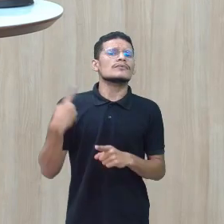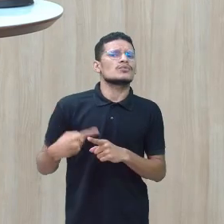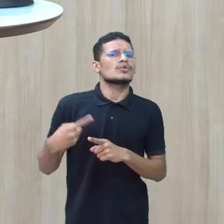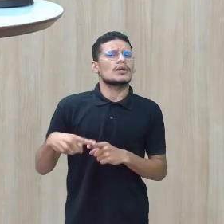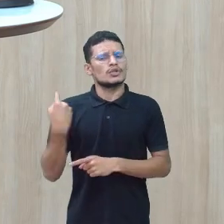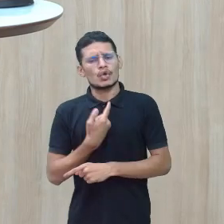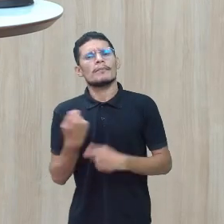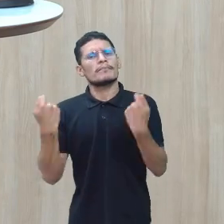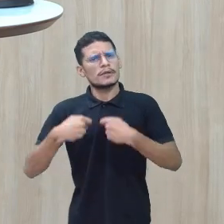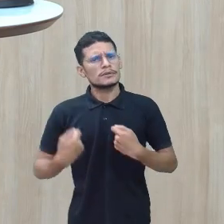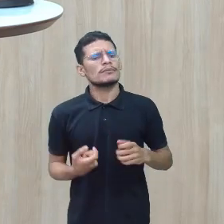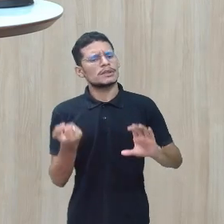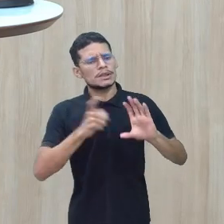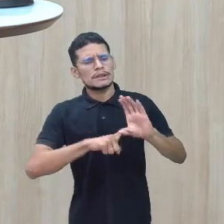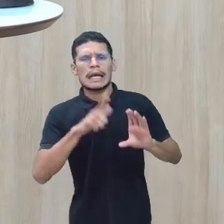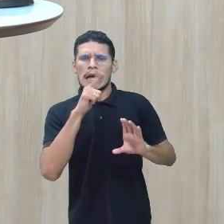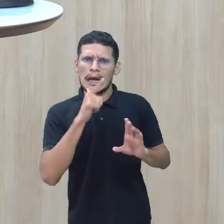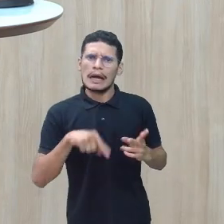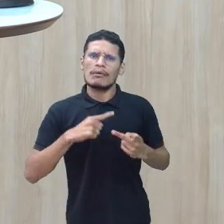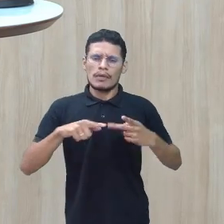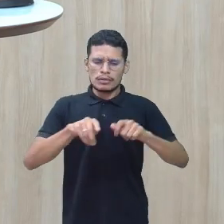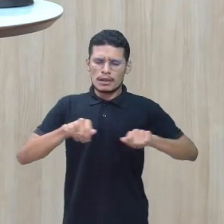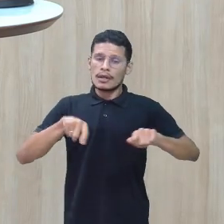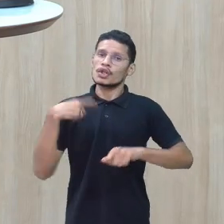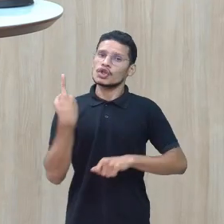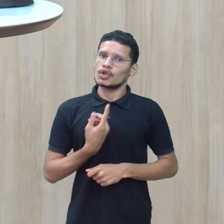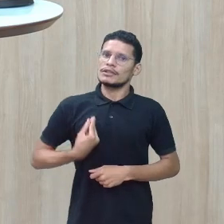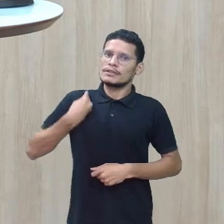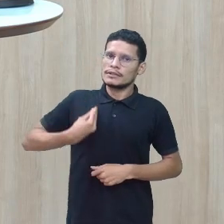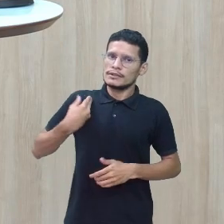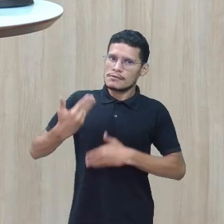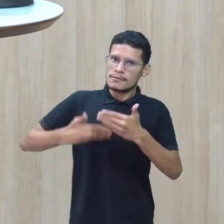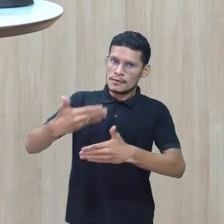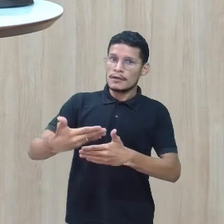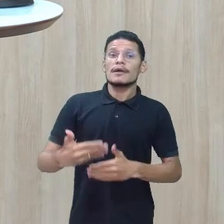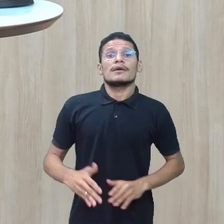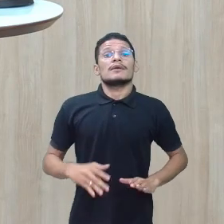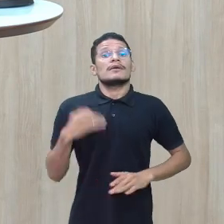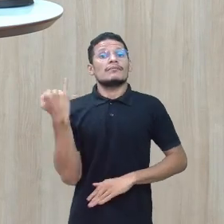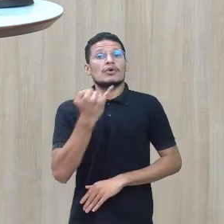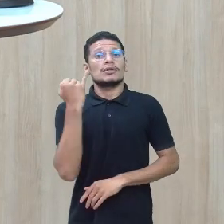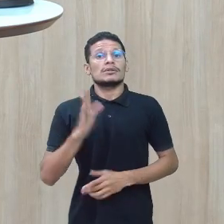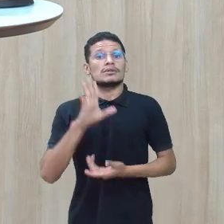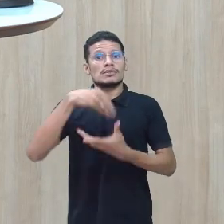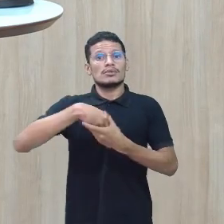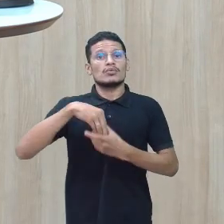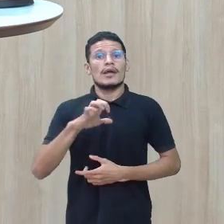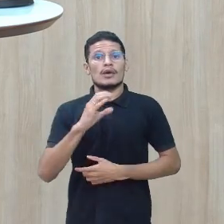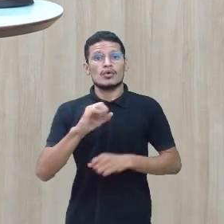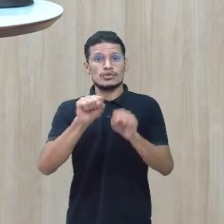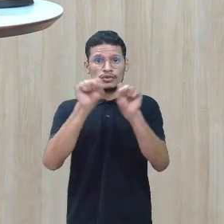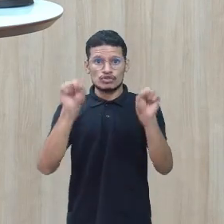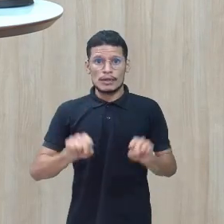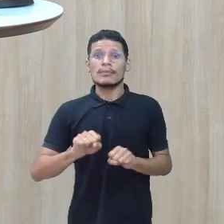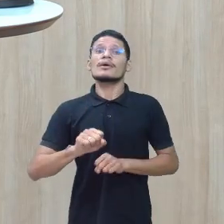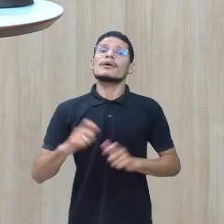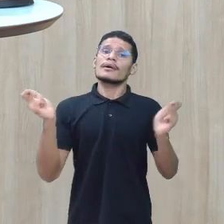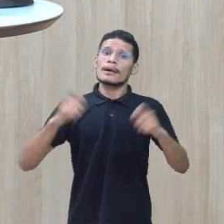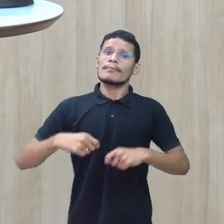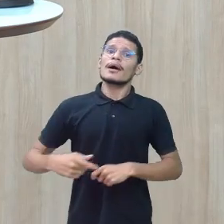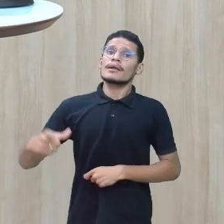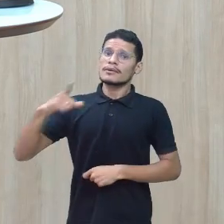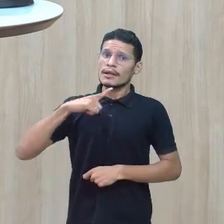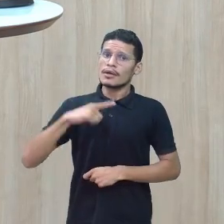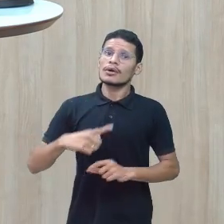porque precisamos dele para a nossa sobrevivência. Então, é importante no ecossistema que exista